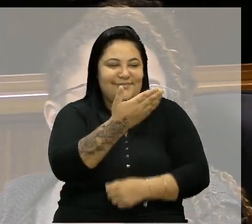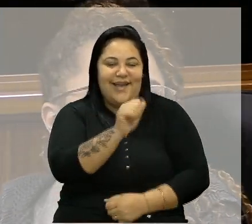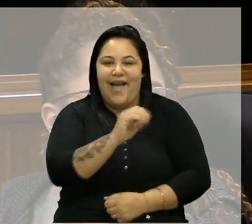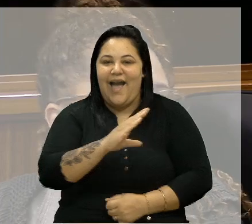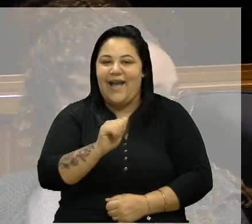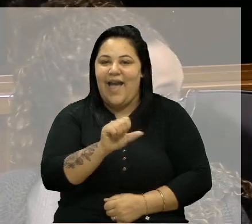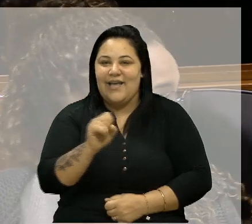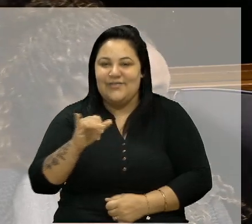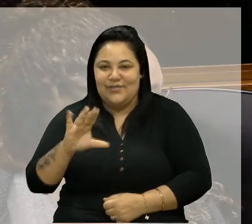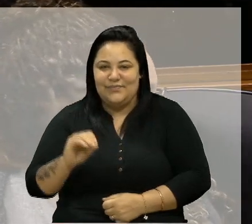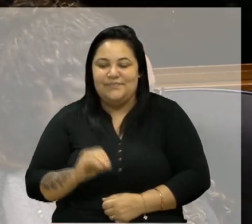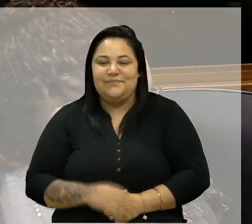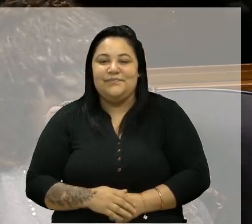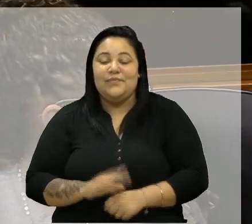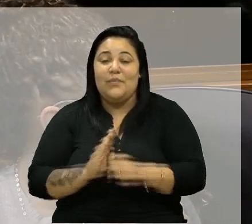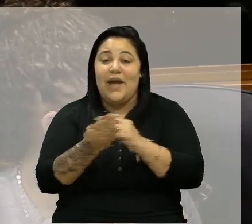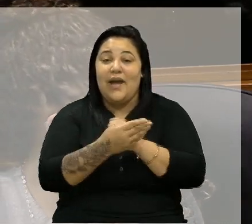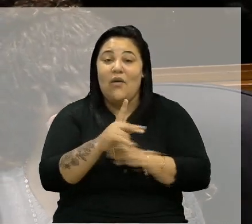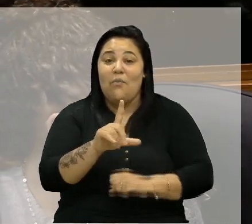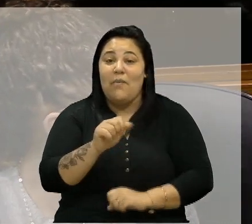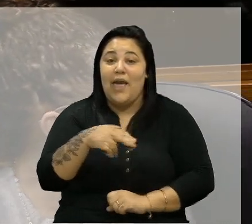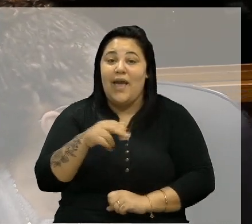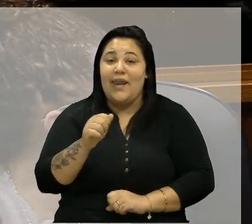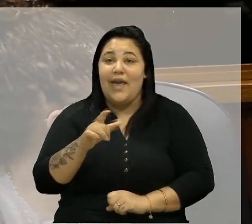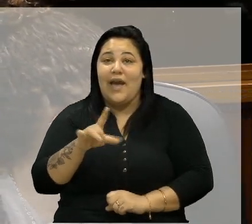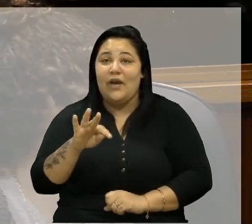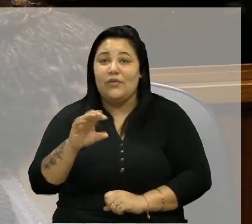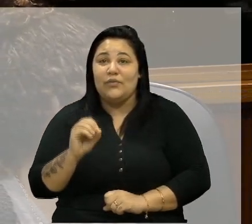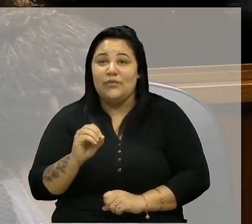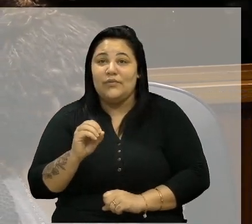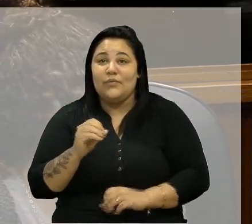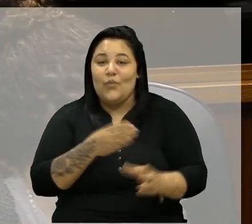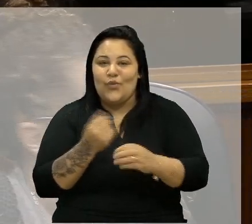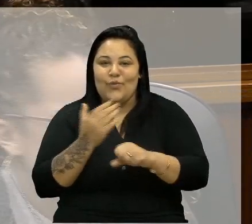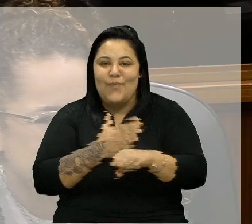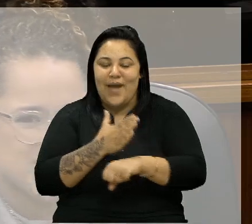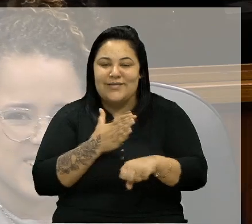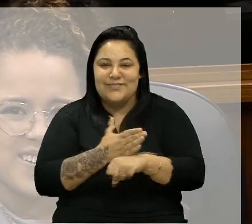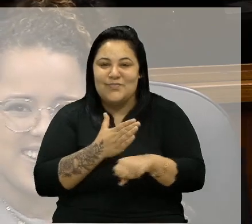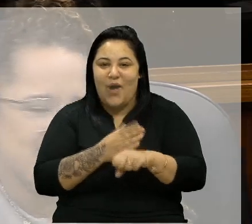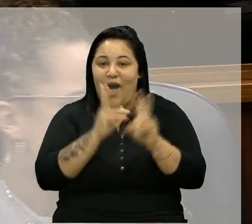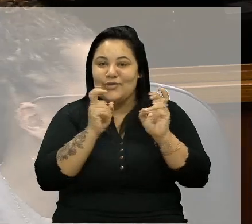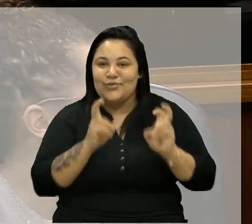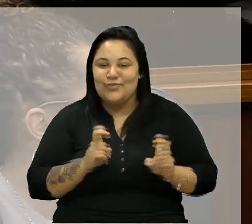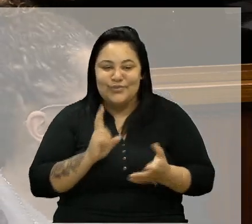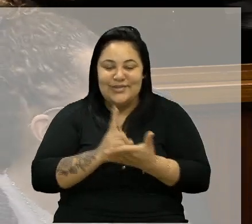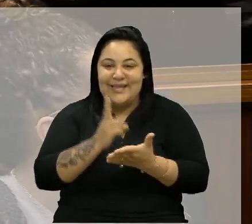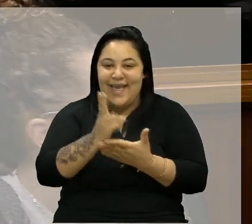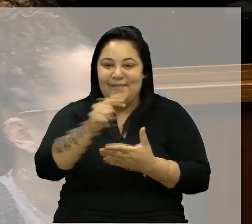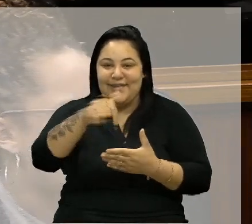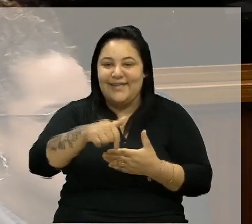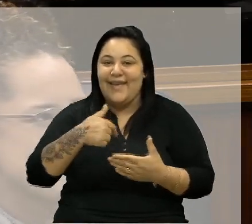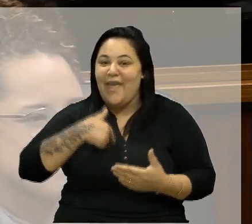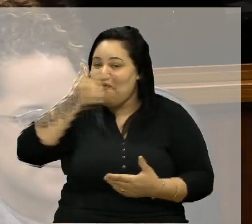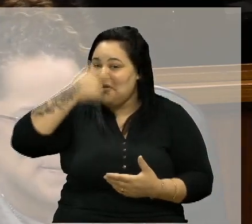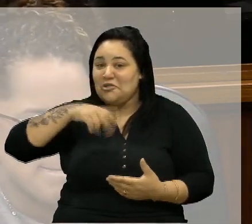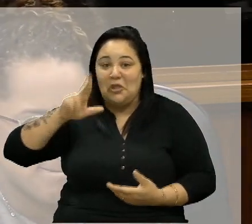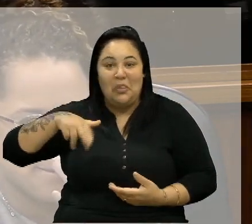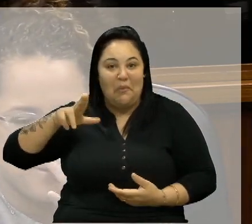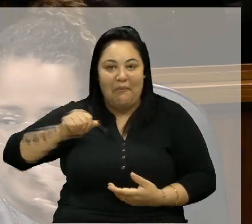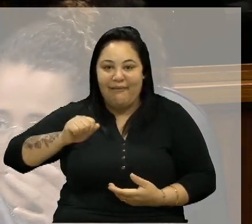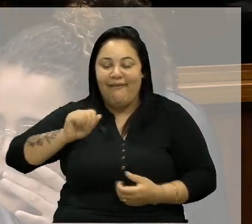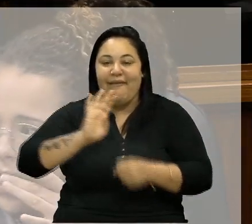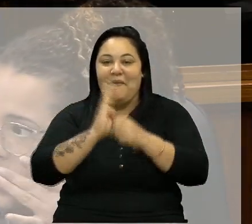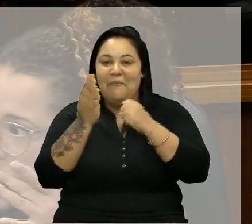né? O Planalto está muito em voga nessa casa. Acho que nunca na história de uma legislatura o Planalto